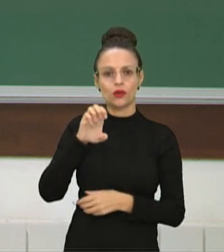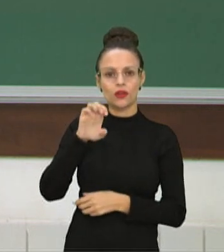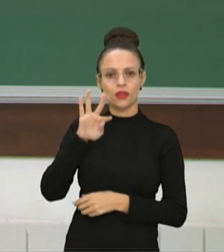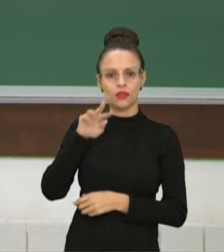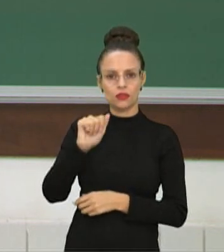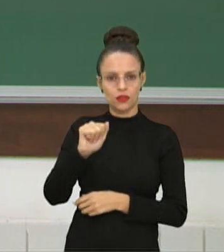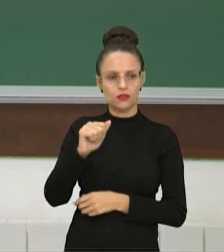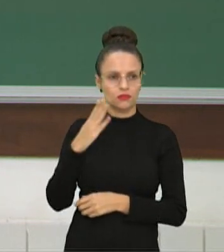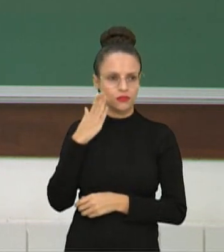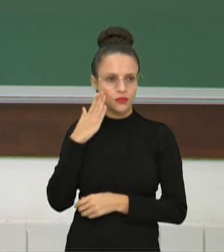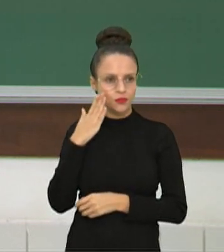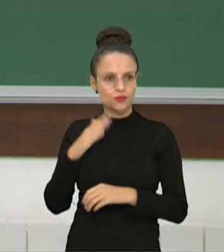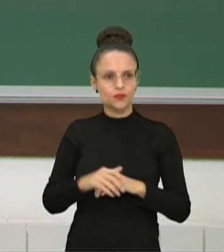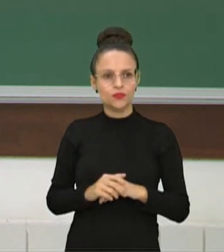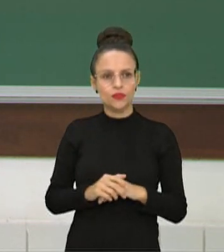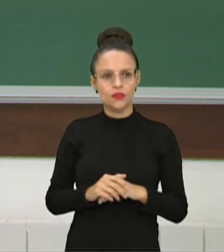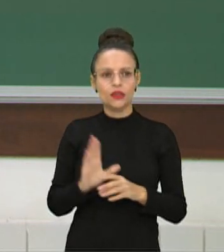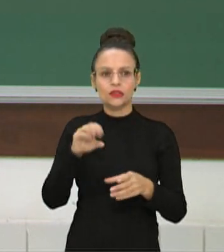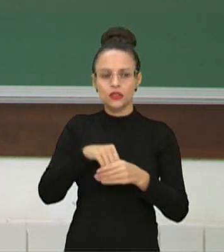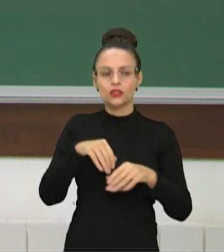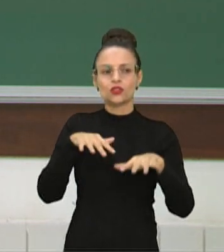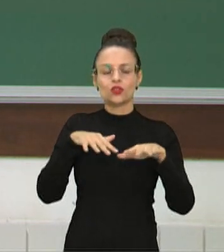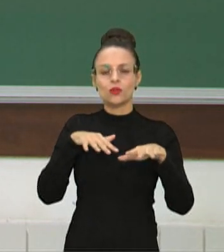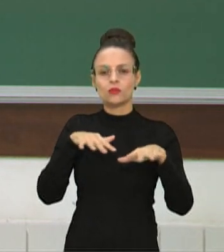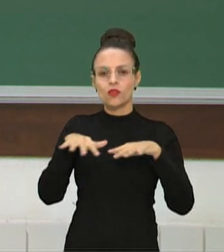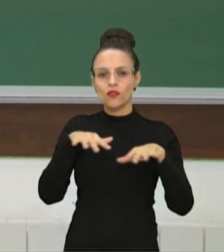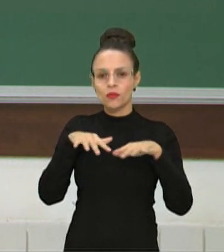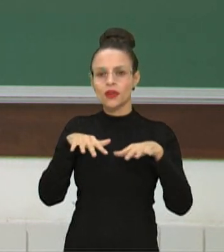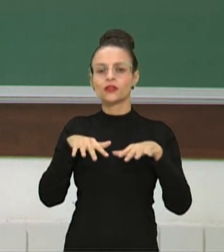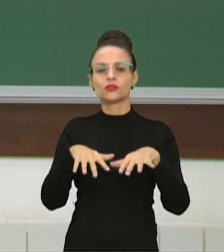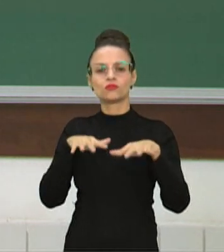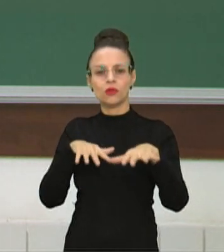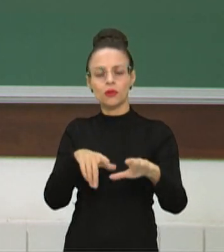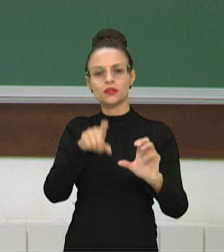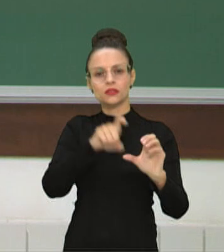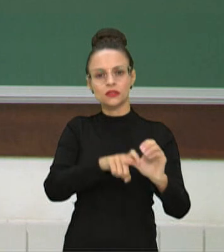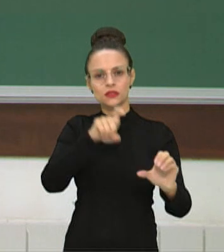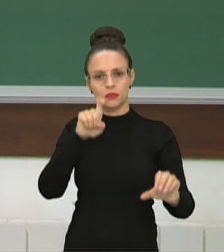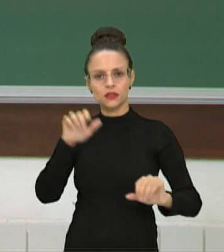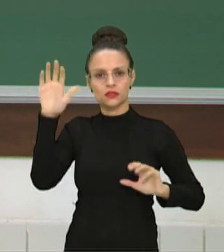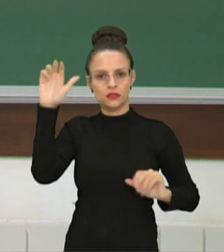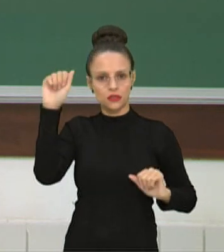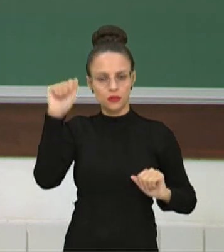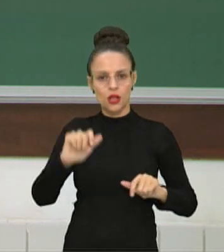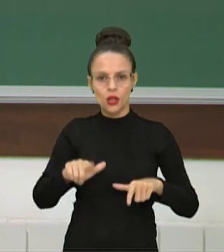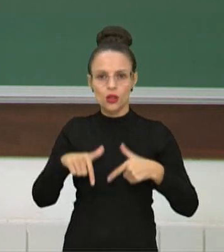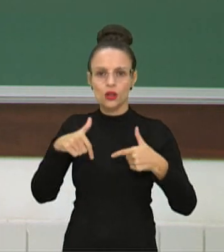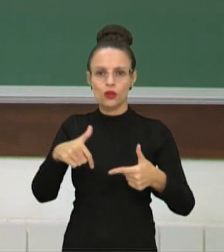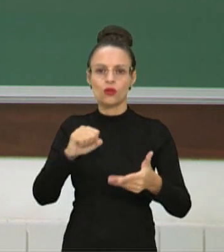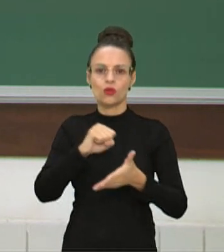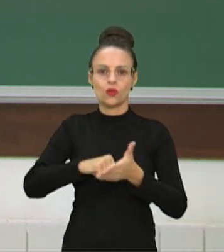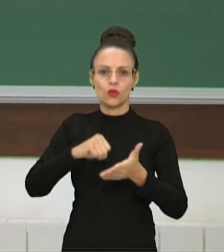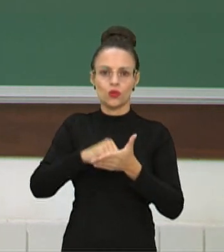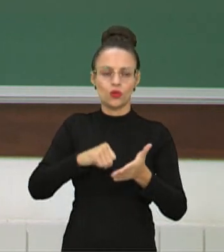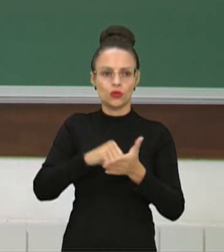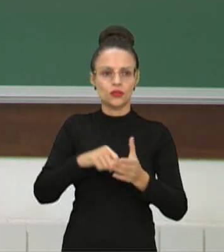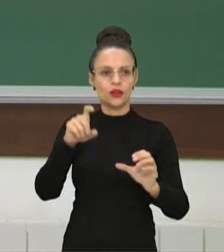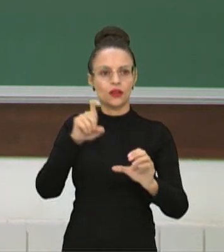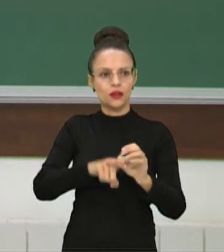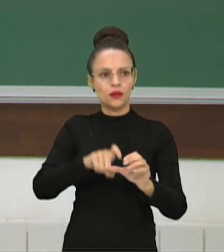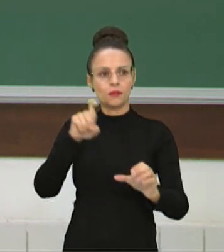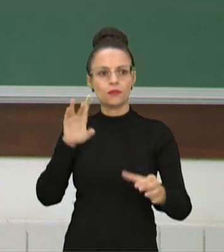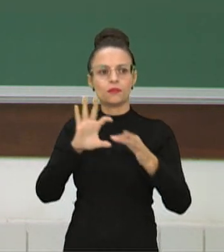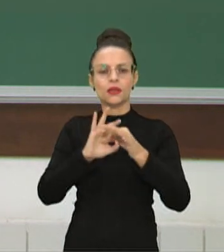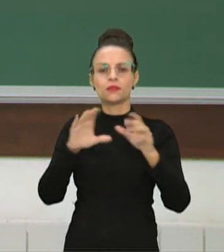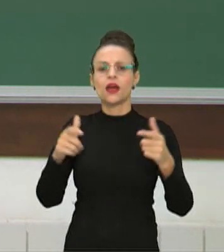o ETA? Integra o movimento separatista da Espanha, que luta pela independência de